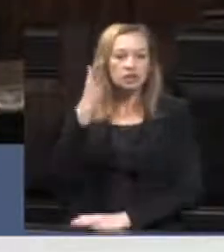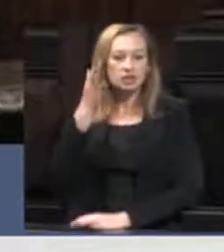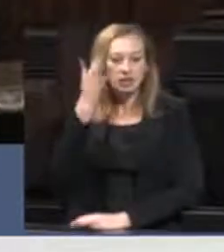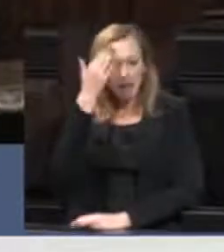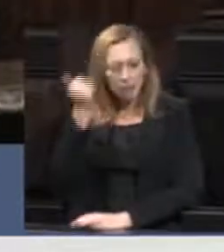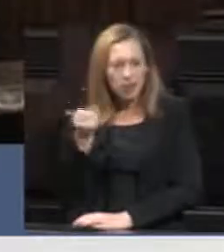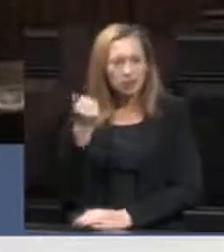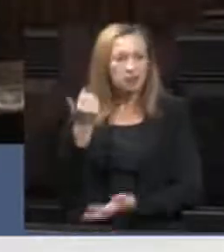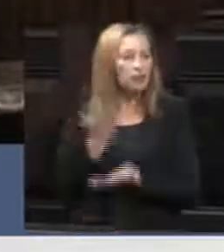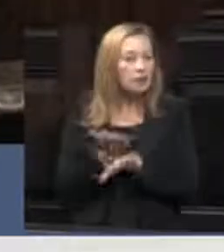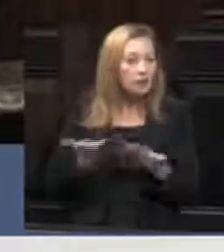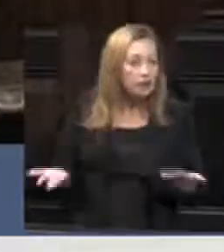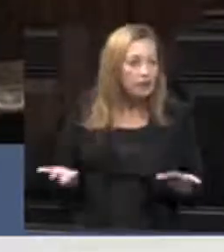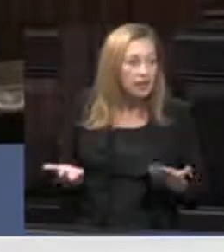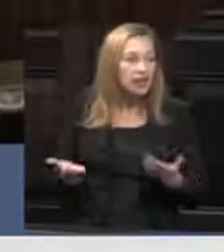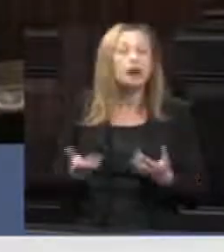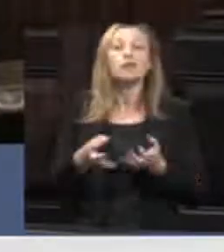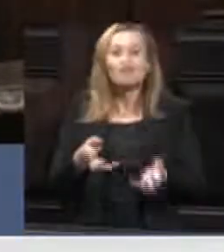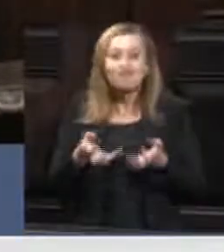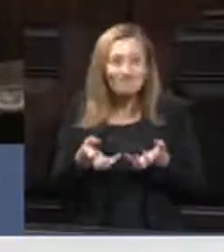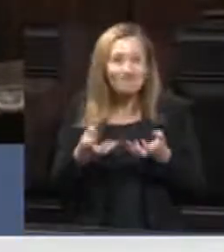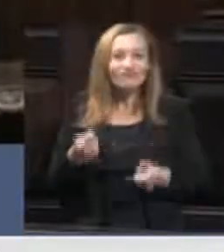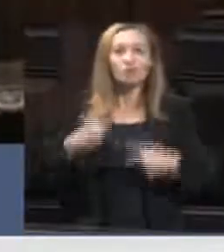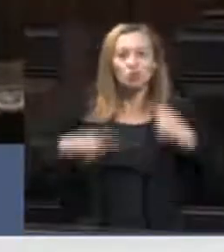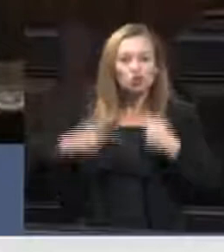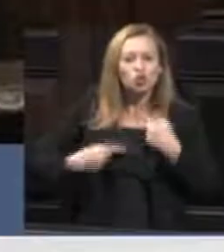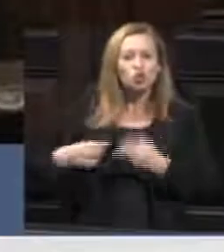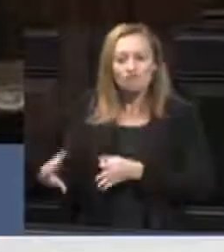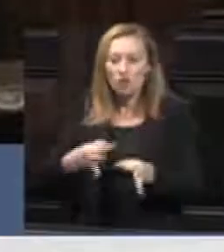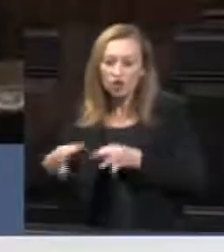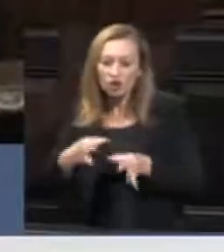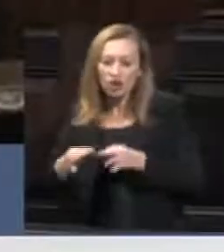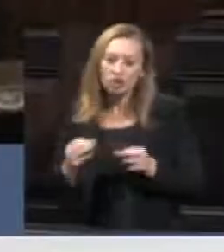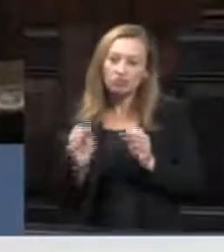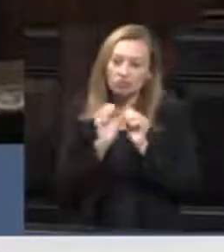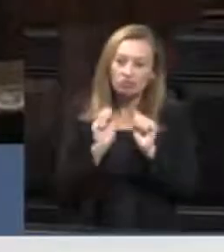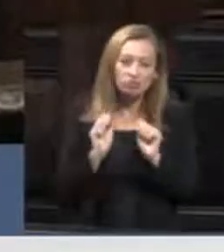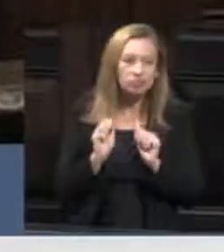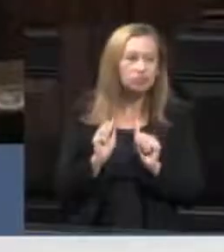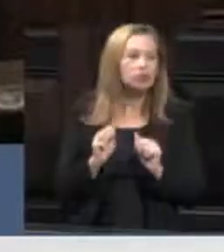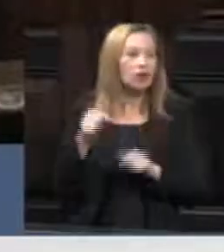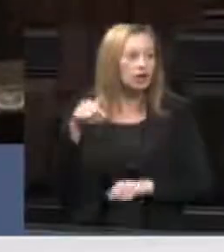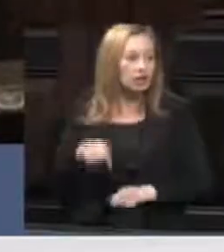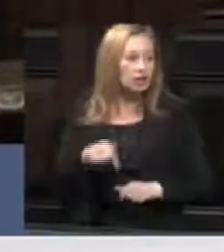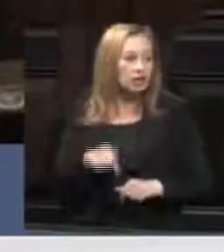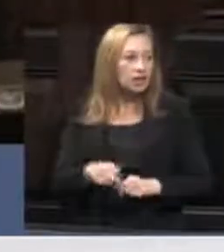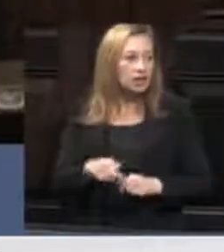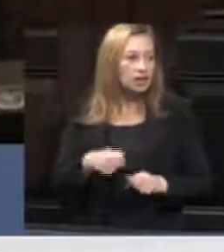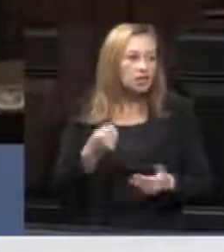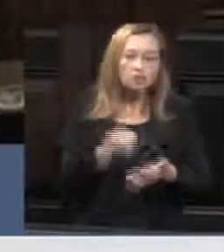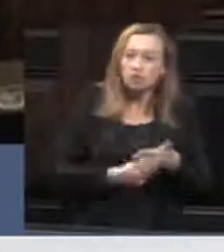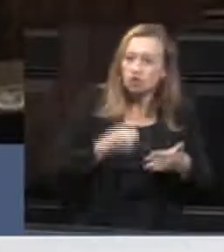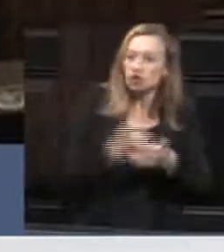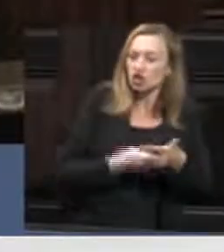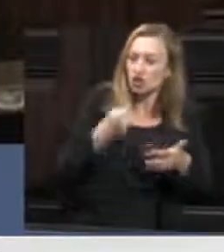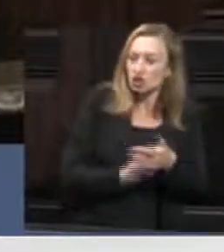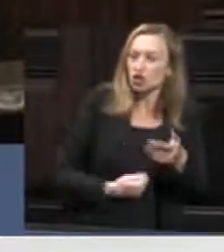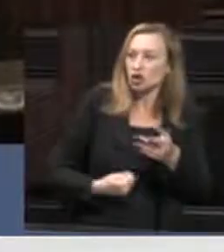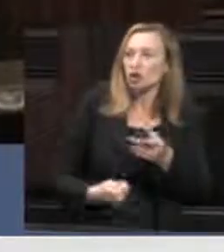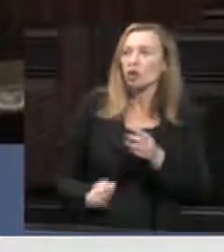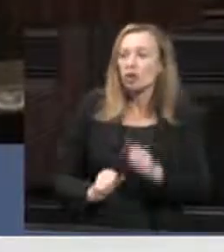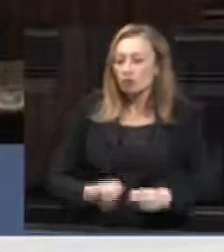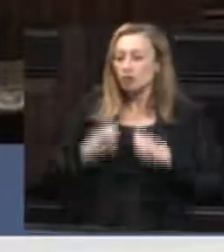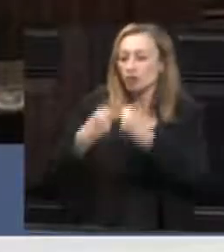derrotado, para poder discutir o projeto em plenário e forçar o Poder